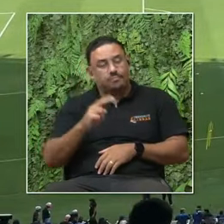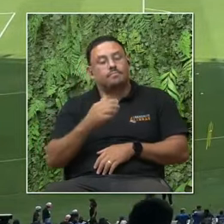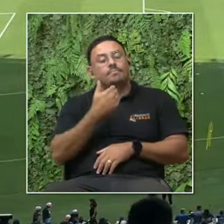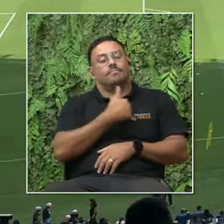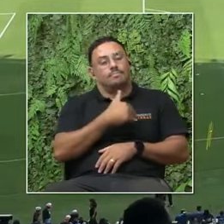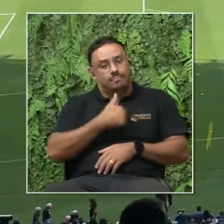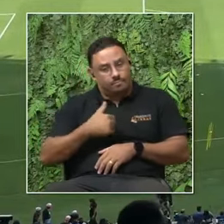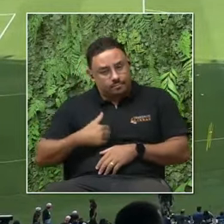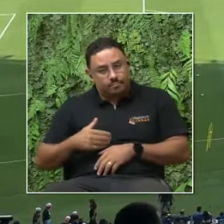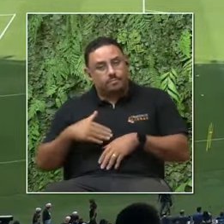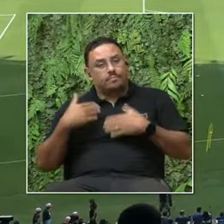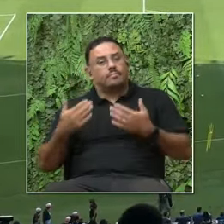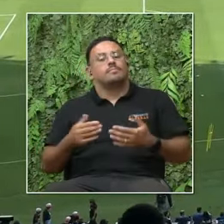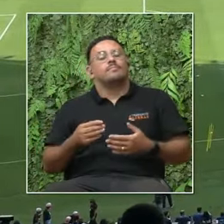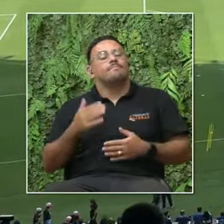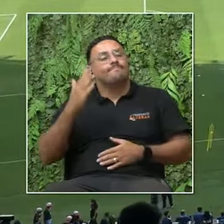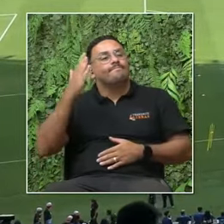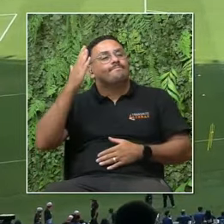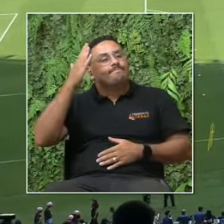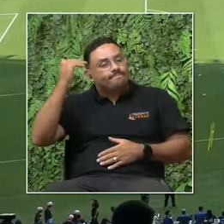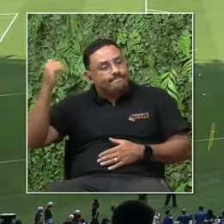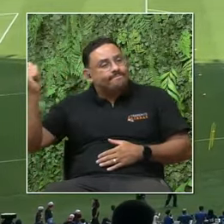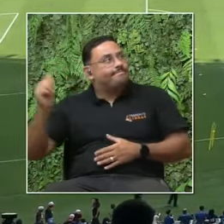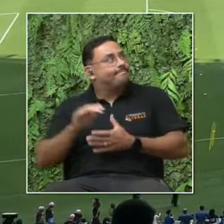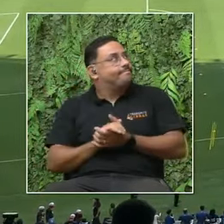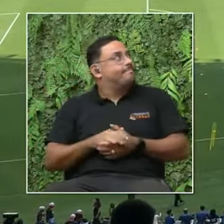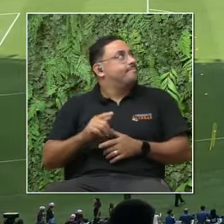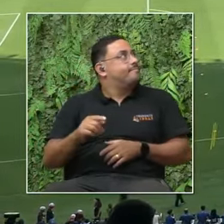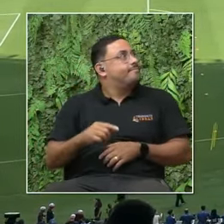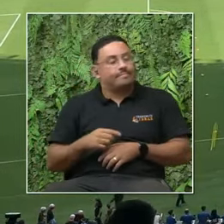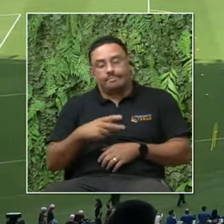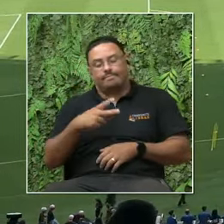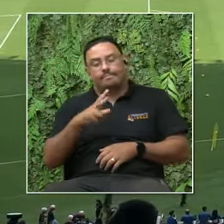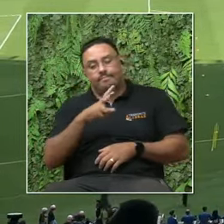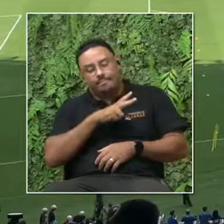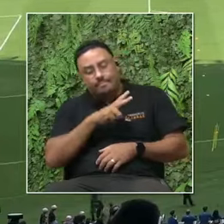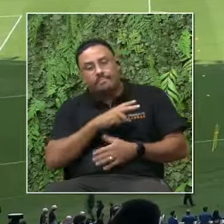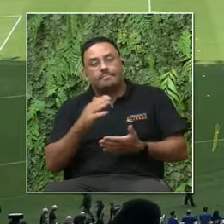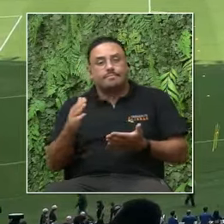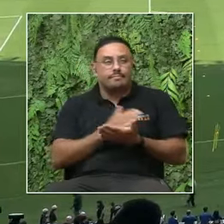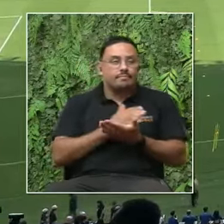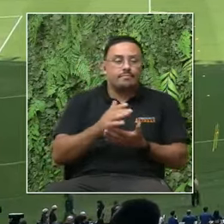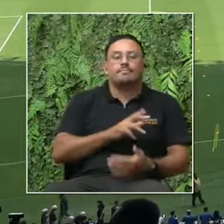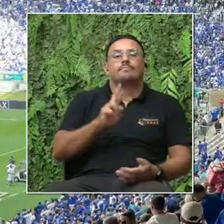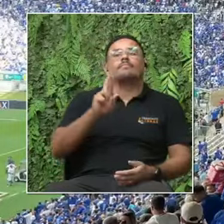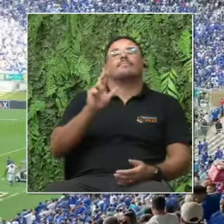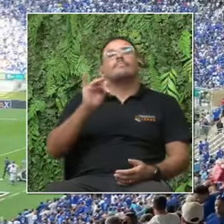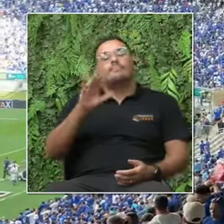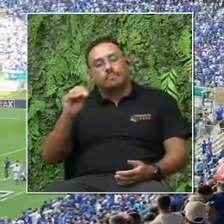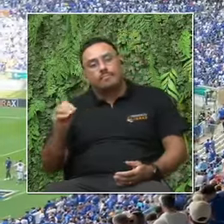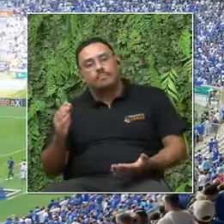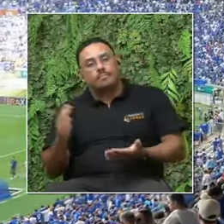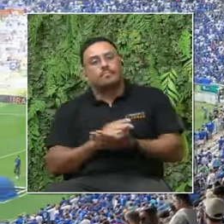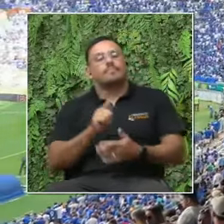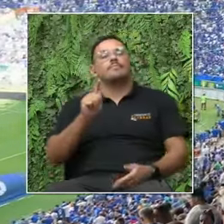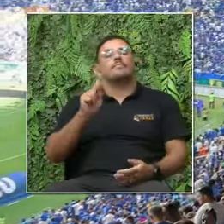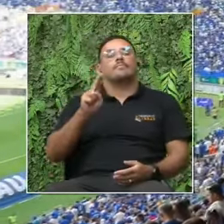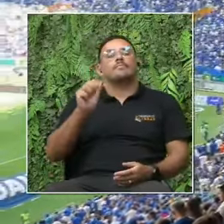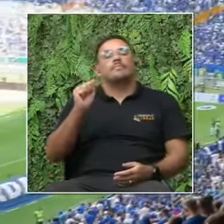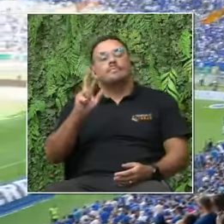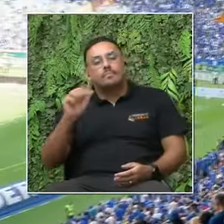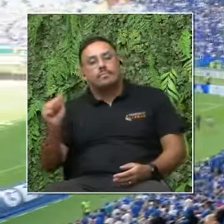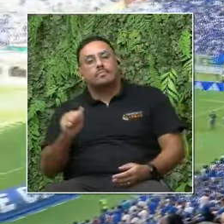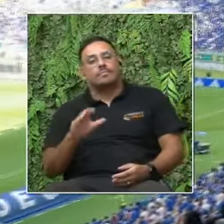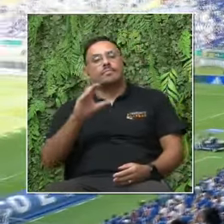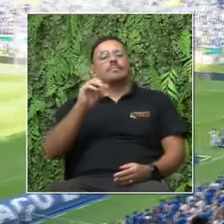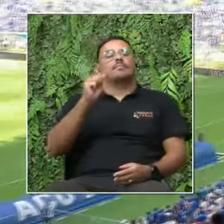né aí a idolatria Bob ela é Ela é pessoal né Tem gente que tem o Reinaldo como ídolo tem gente que tem o Guará tem gente que tem